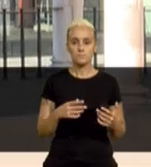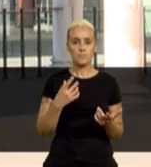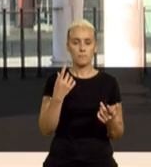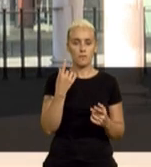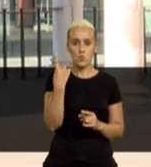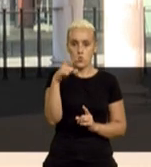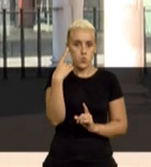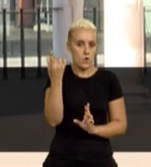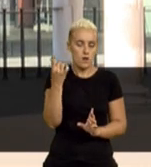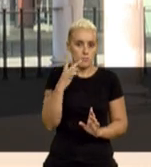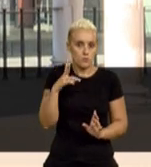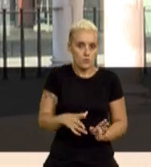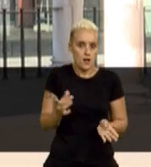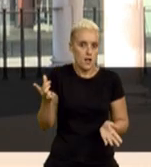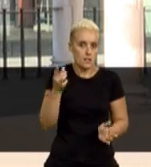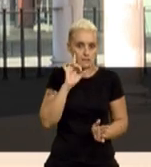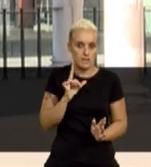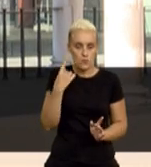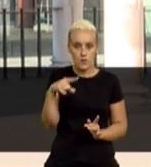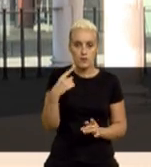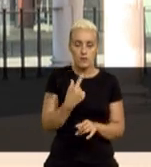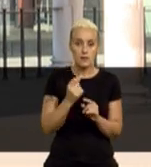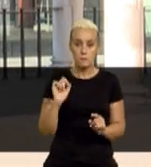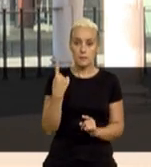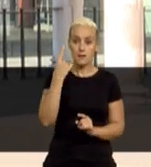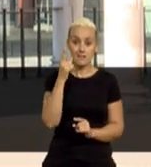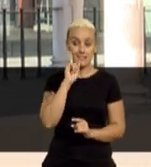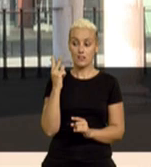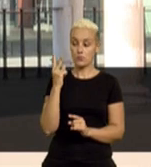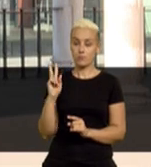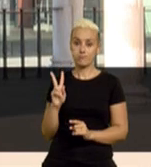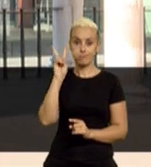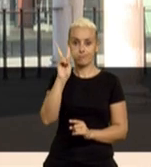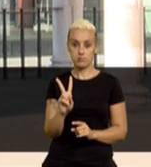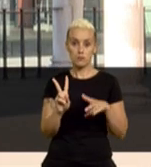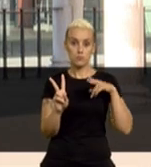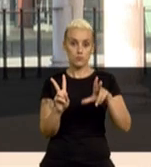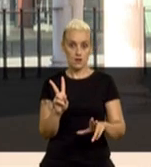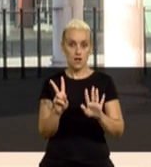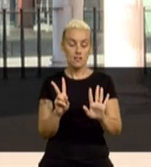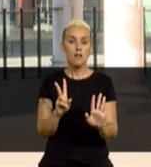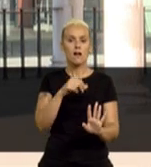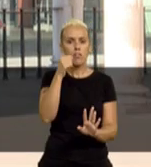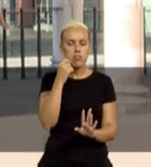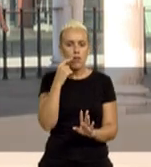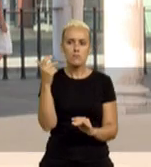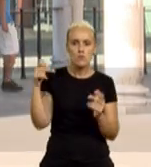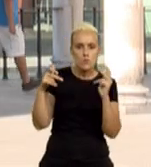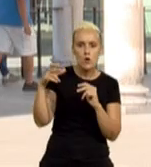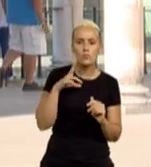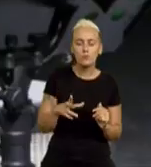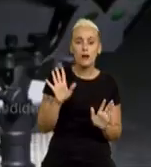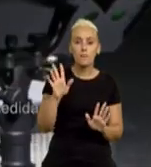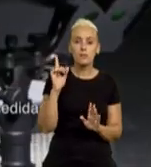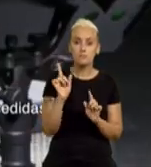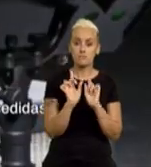É uma data única em Portugal, a primeira vez que elas em duo se apresentam em Portugal, embora sejam presenças frequentes no nosso país. São